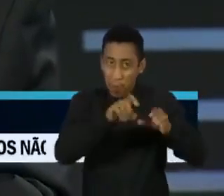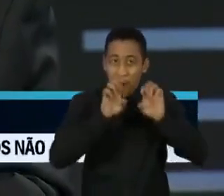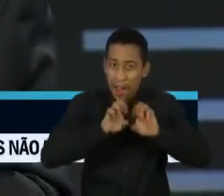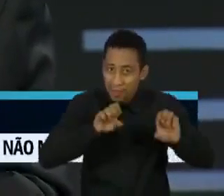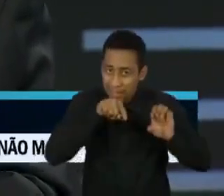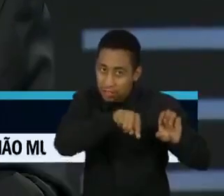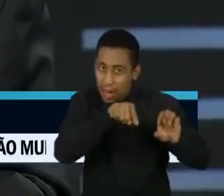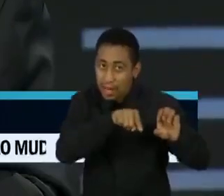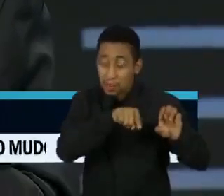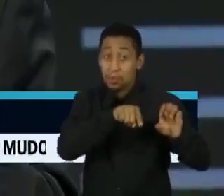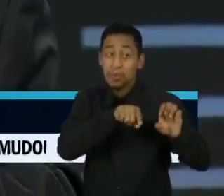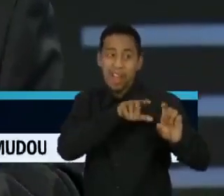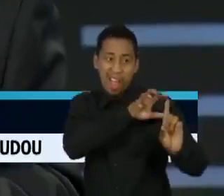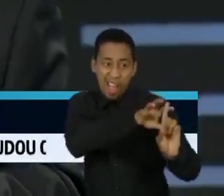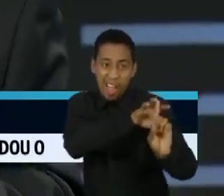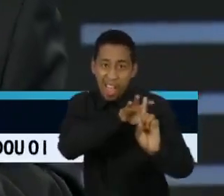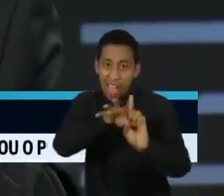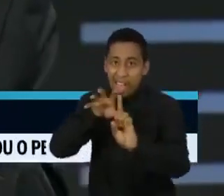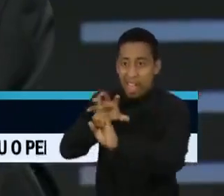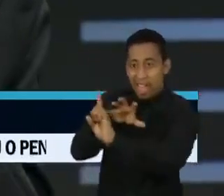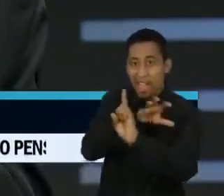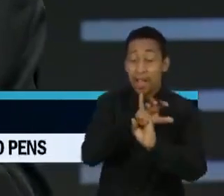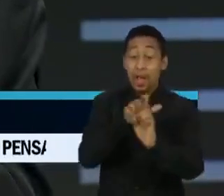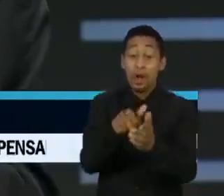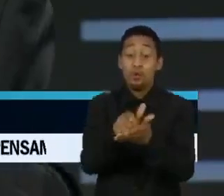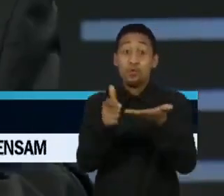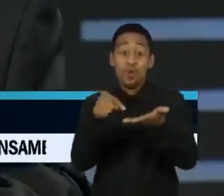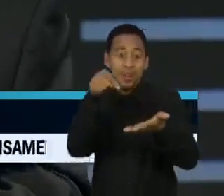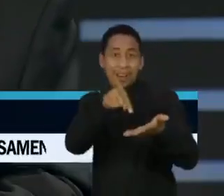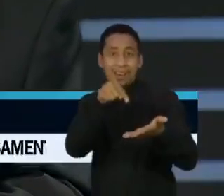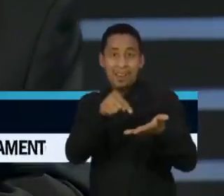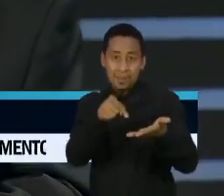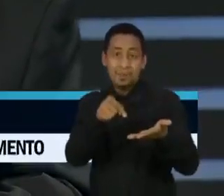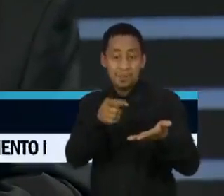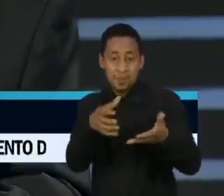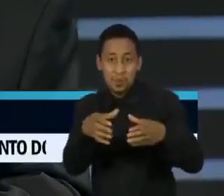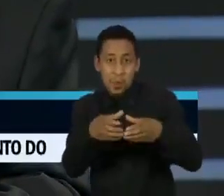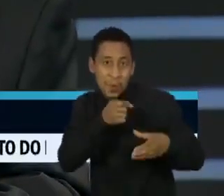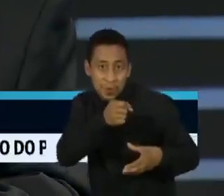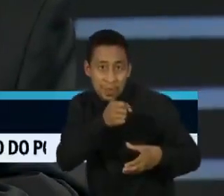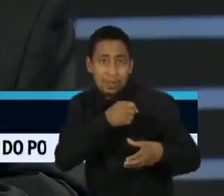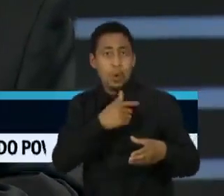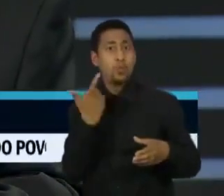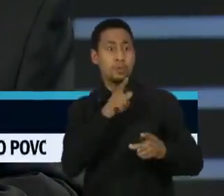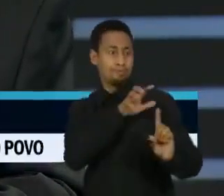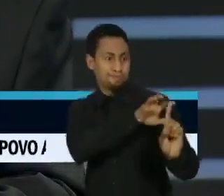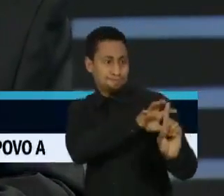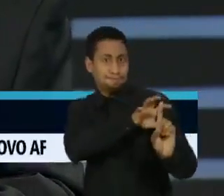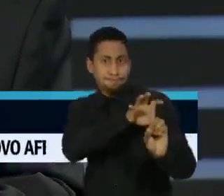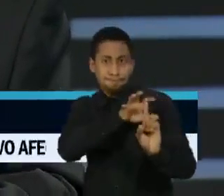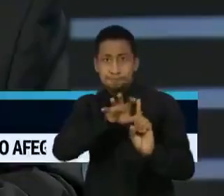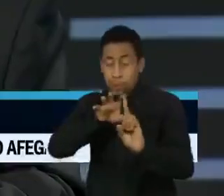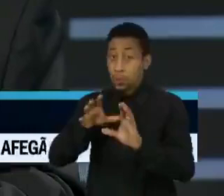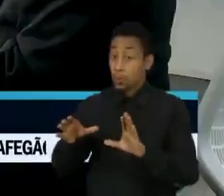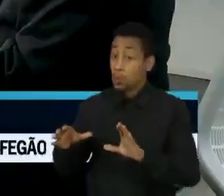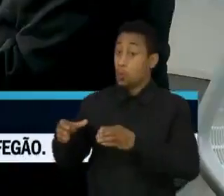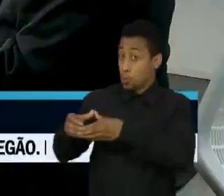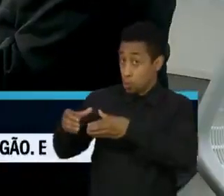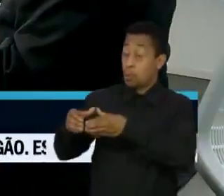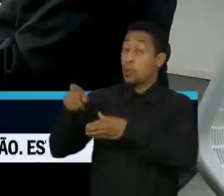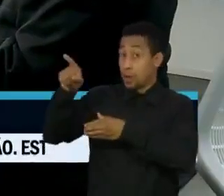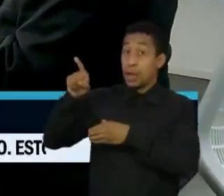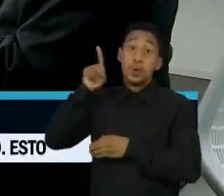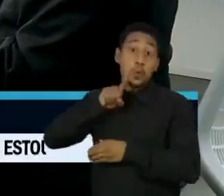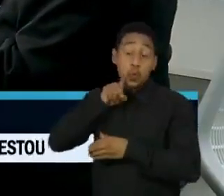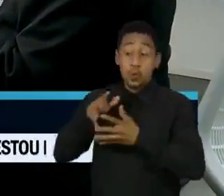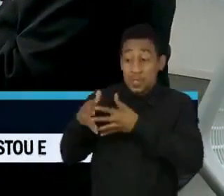para os jornalistas americanos, eu quero dizer, começaram a usar como analogia o uso que os evangélicos americanos faziam e fazem,